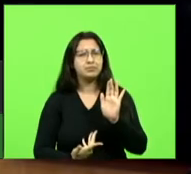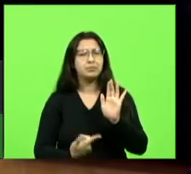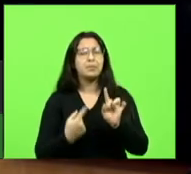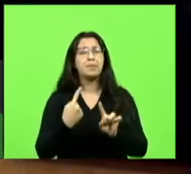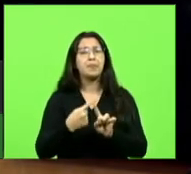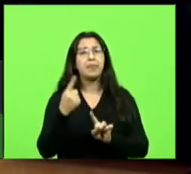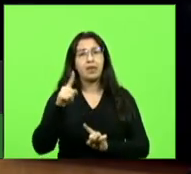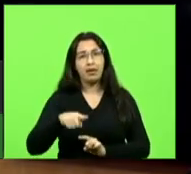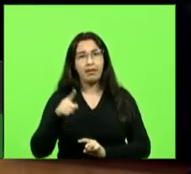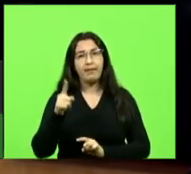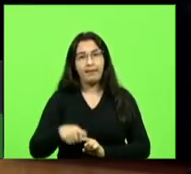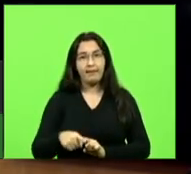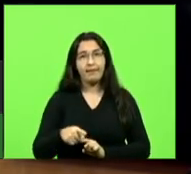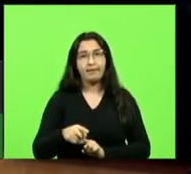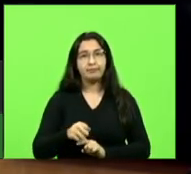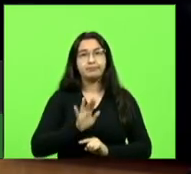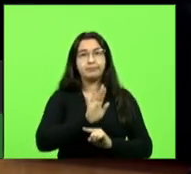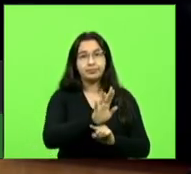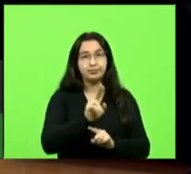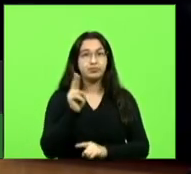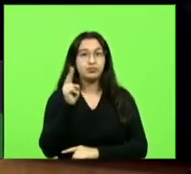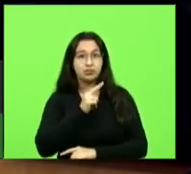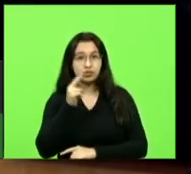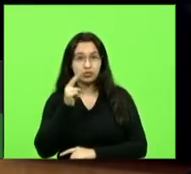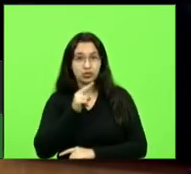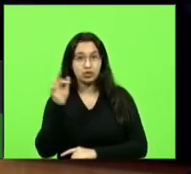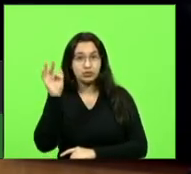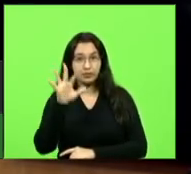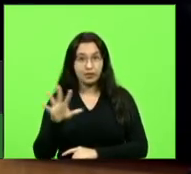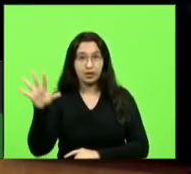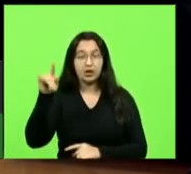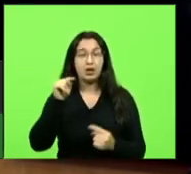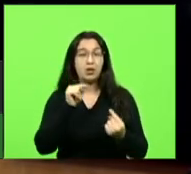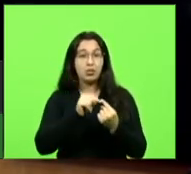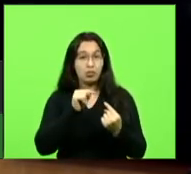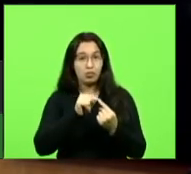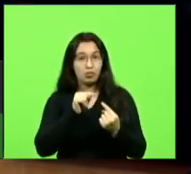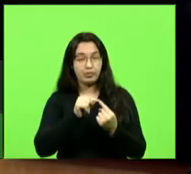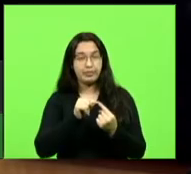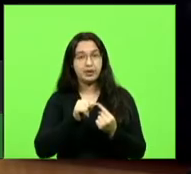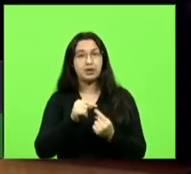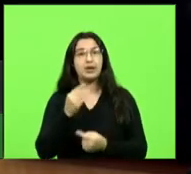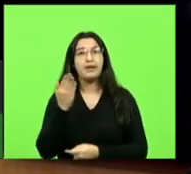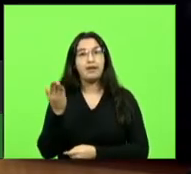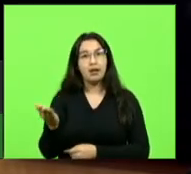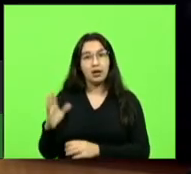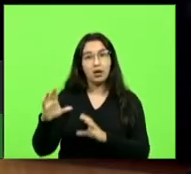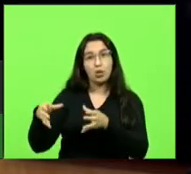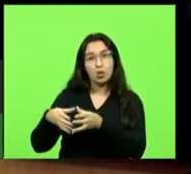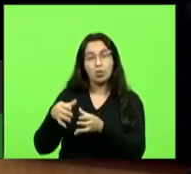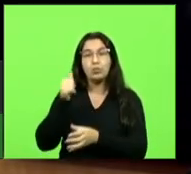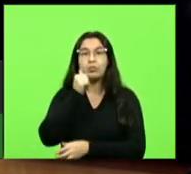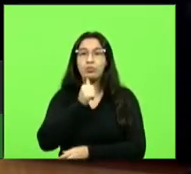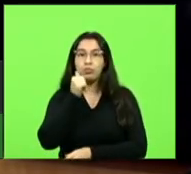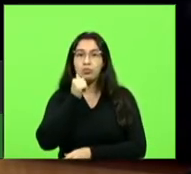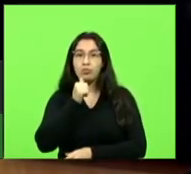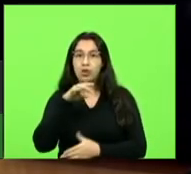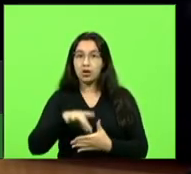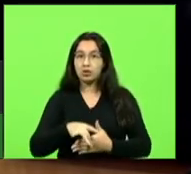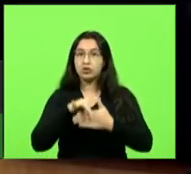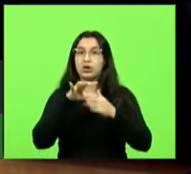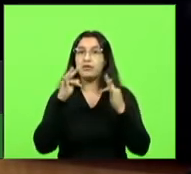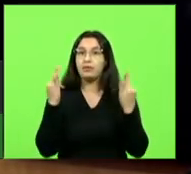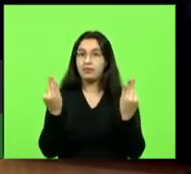do Auxílio Emergencial Federal que atribuiu às mulheres chefes de família, que